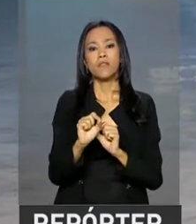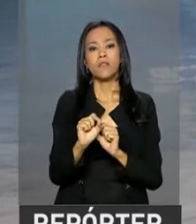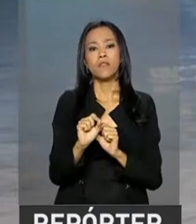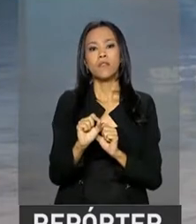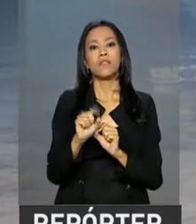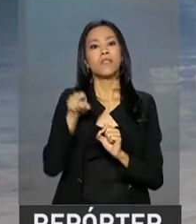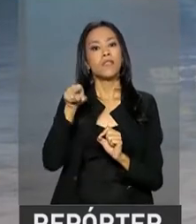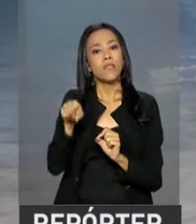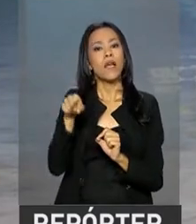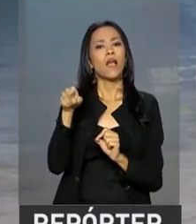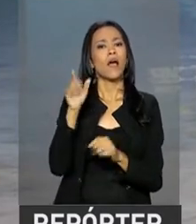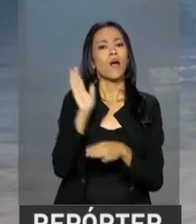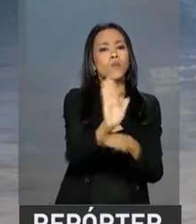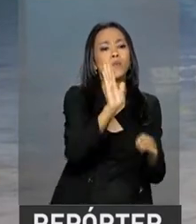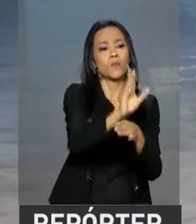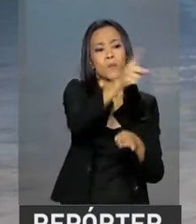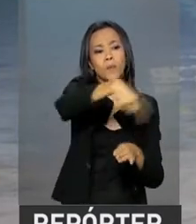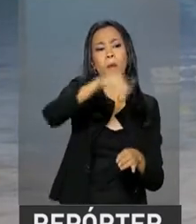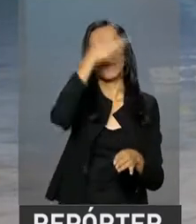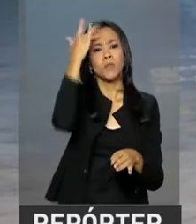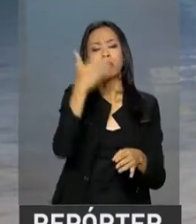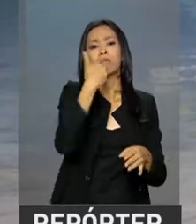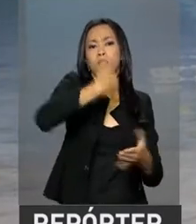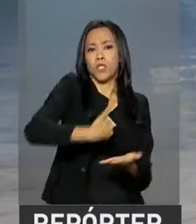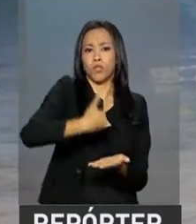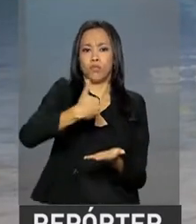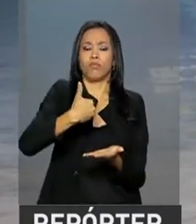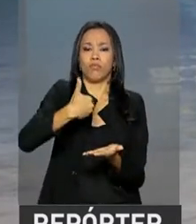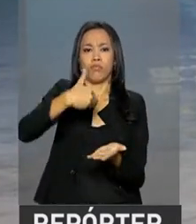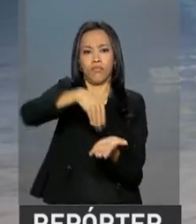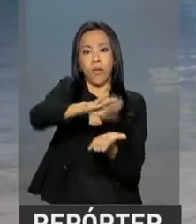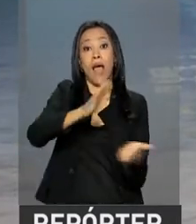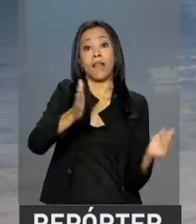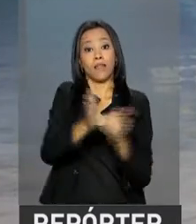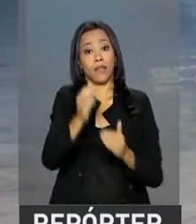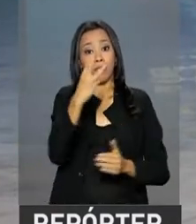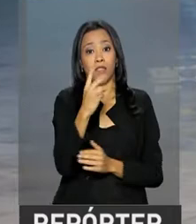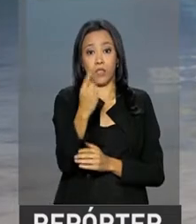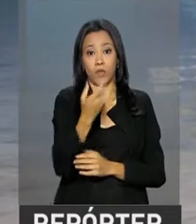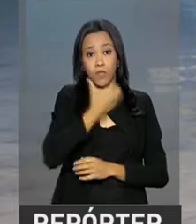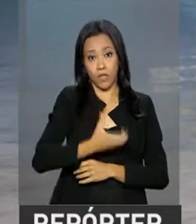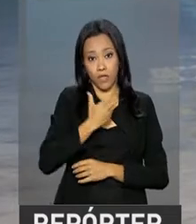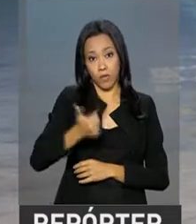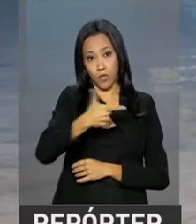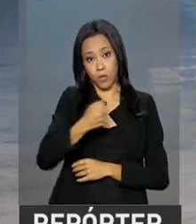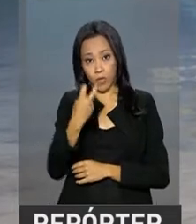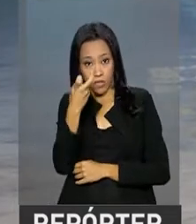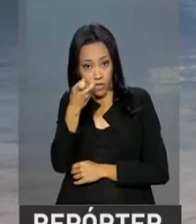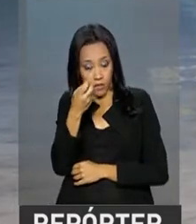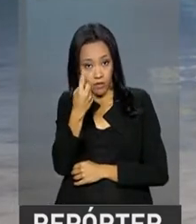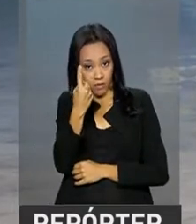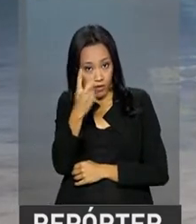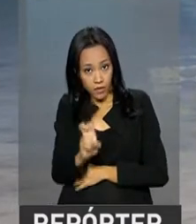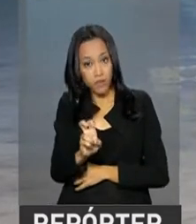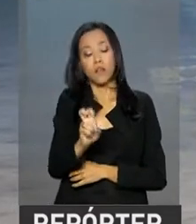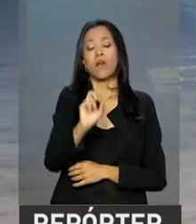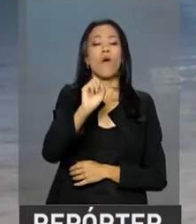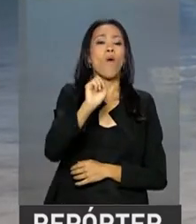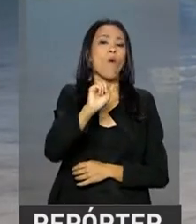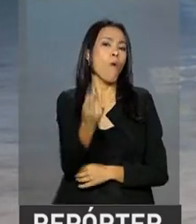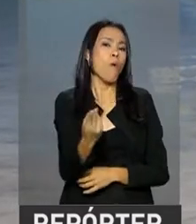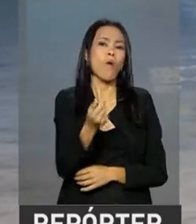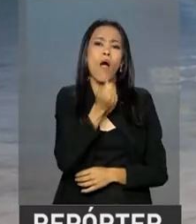mp beneficia trabalhadores que pediram demissão até 31 de dezembro de 2015 ou quem também não conseguiu